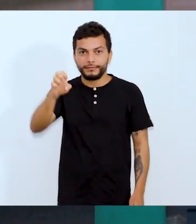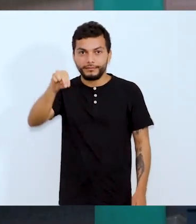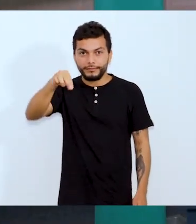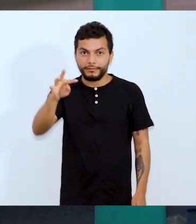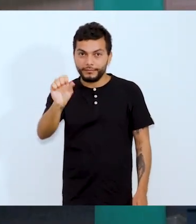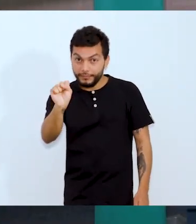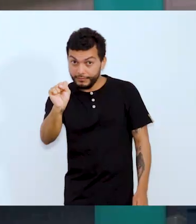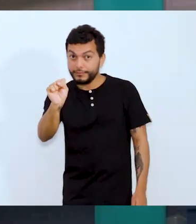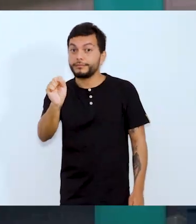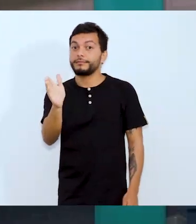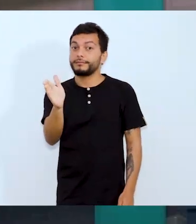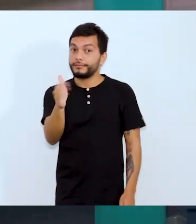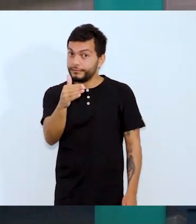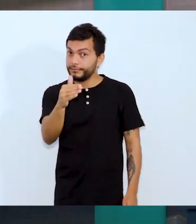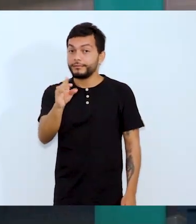sementes